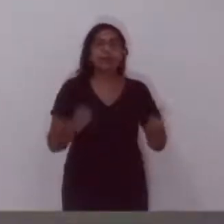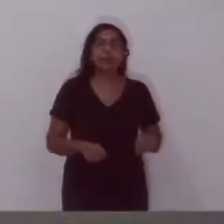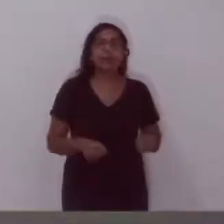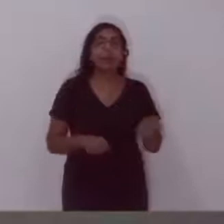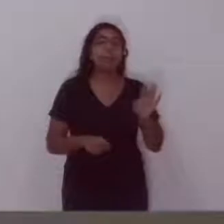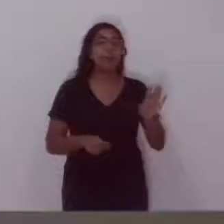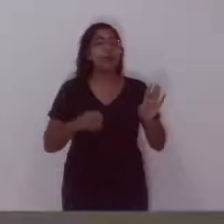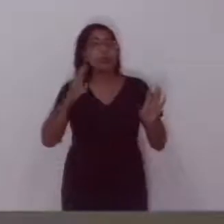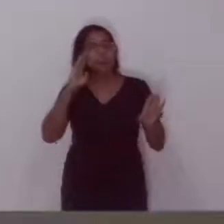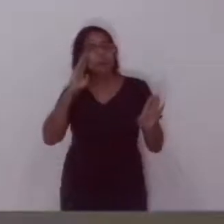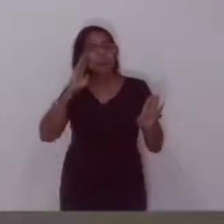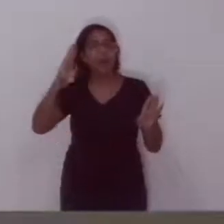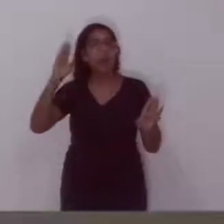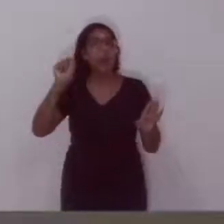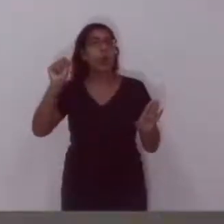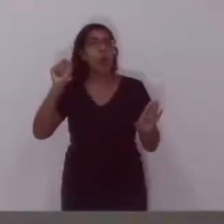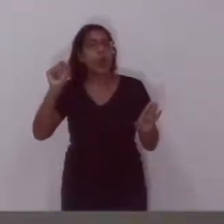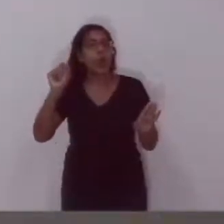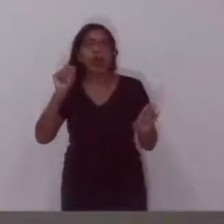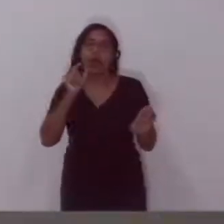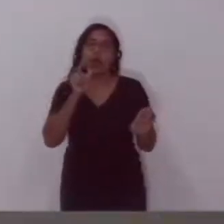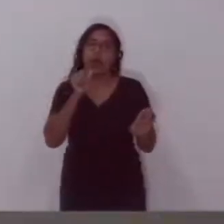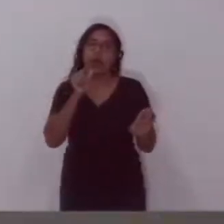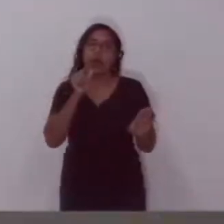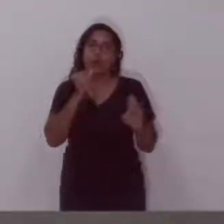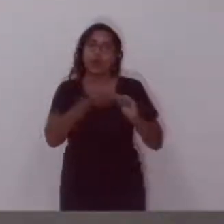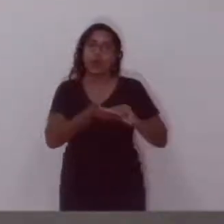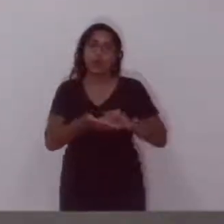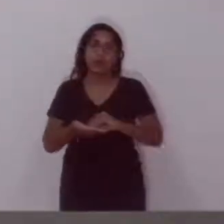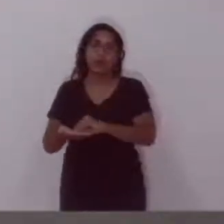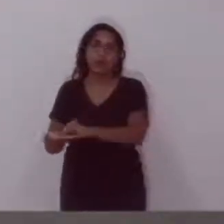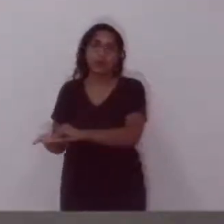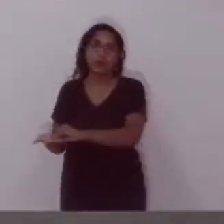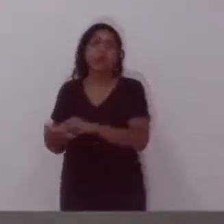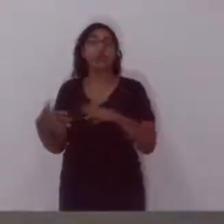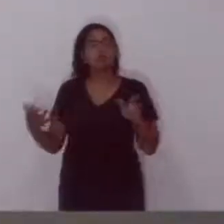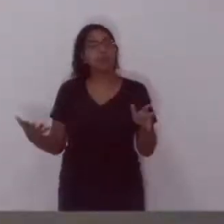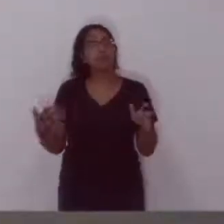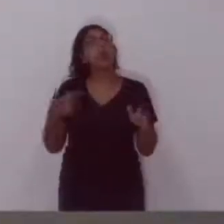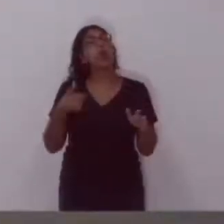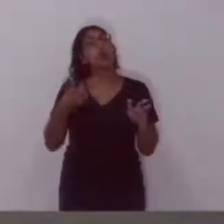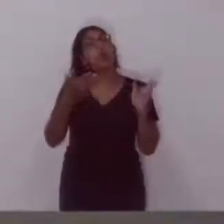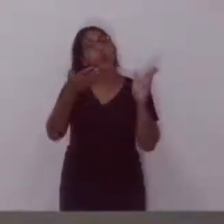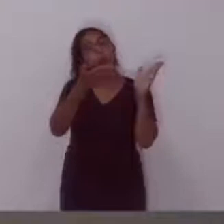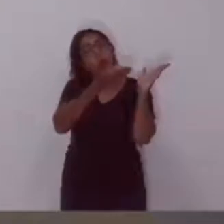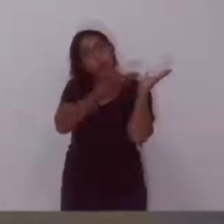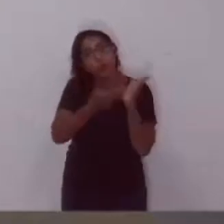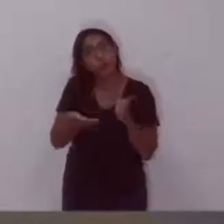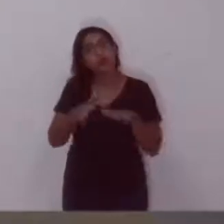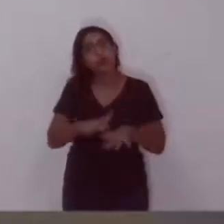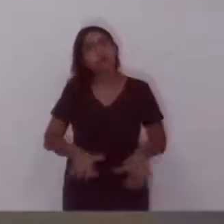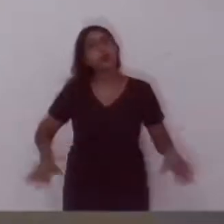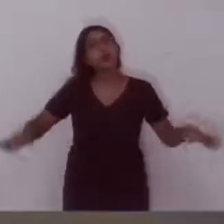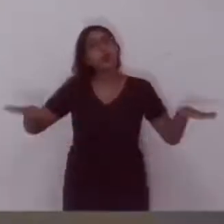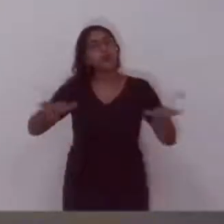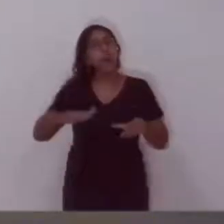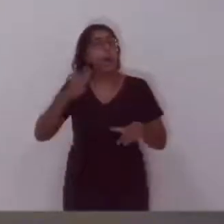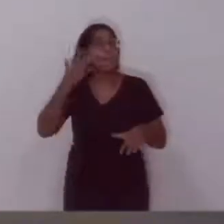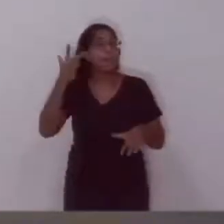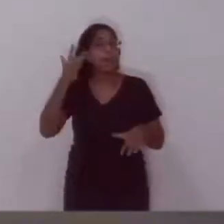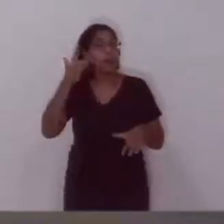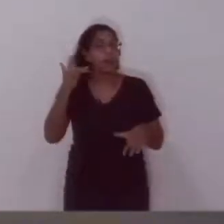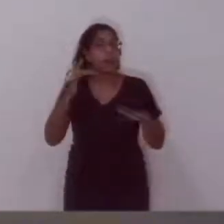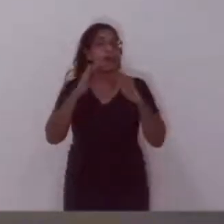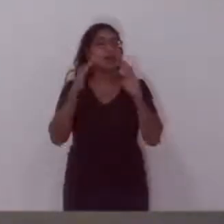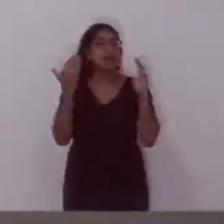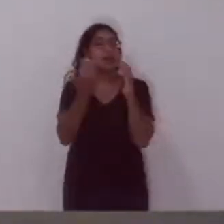também já penso que é a questão da água. Então eu vou aproveitar para reforçar o convite para amanhã, a questão, não é? A gente vai ter nessa casa